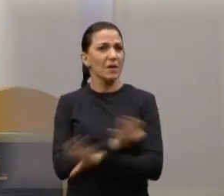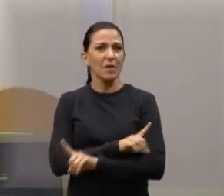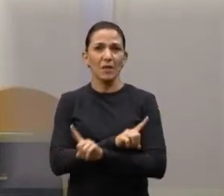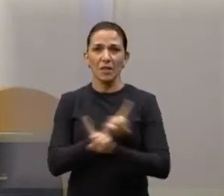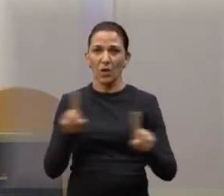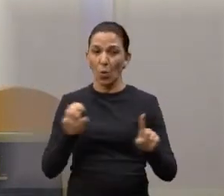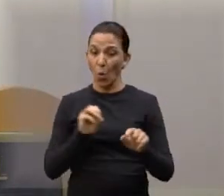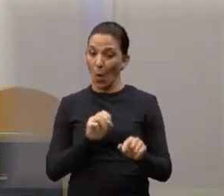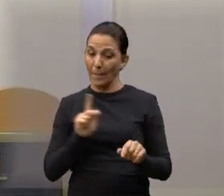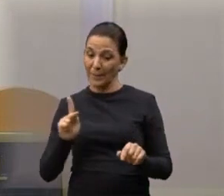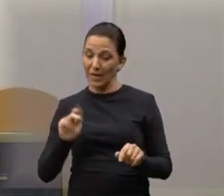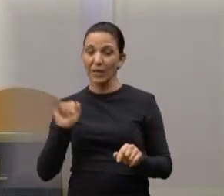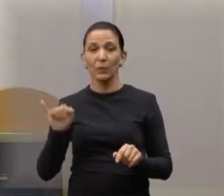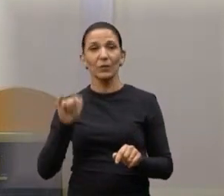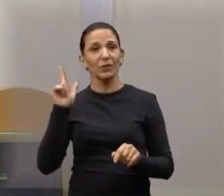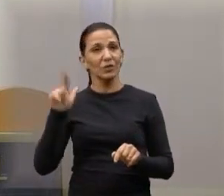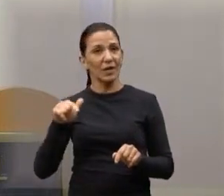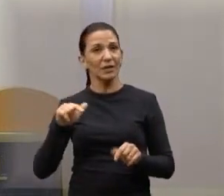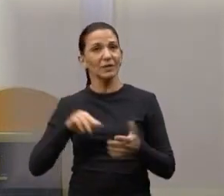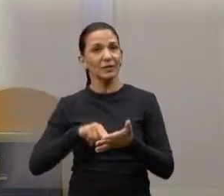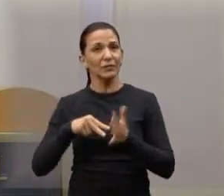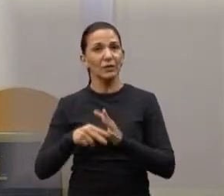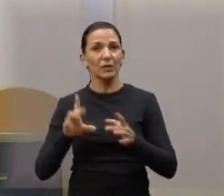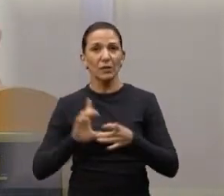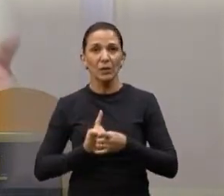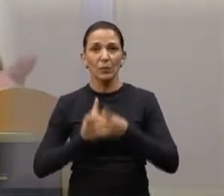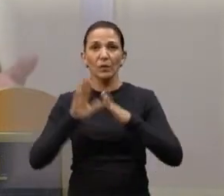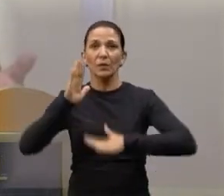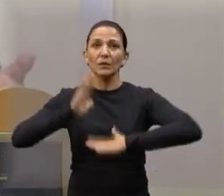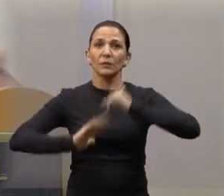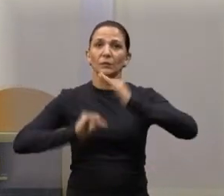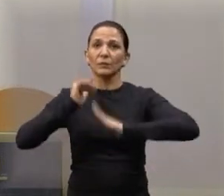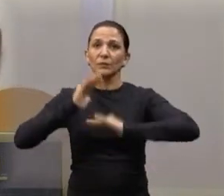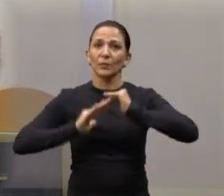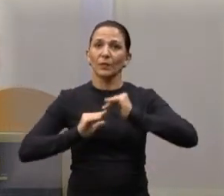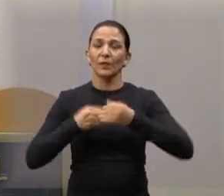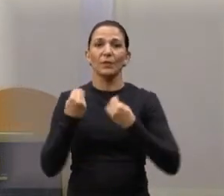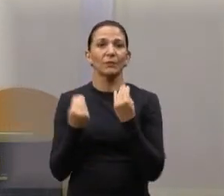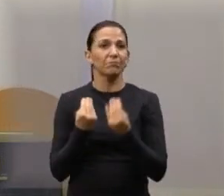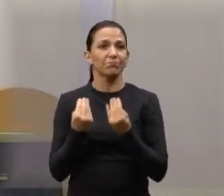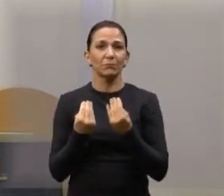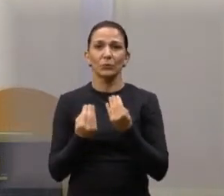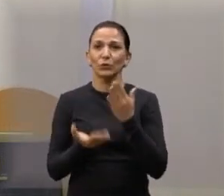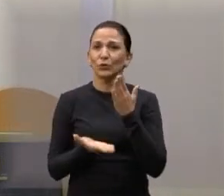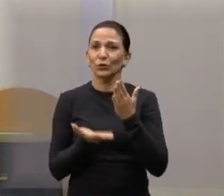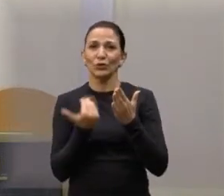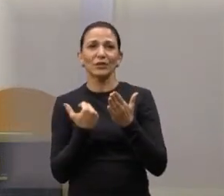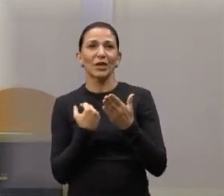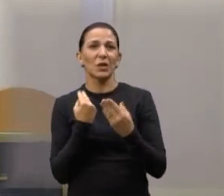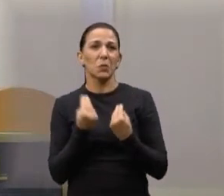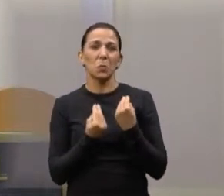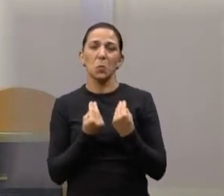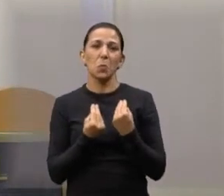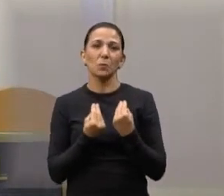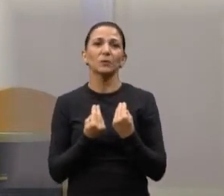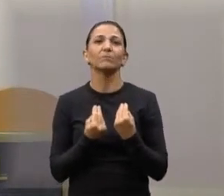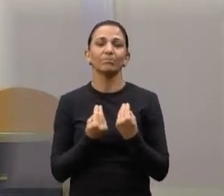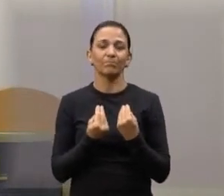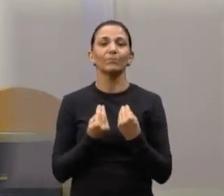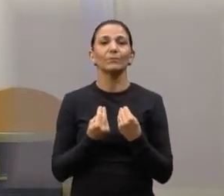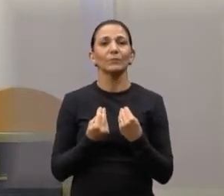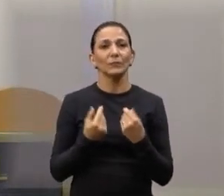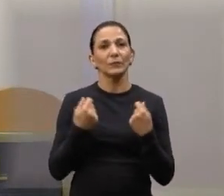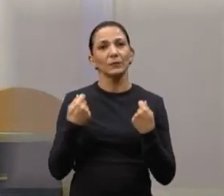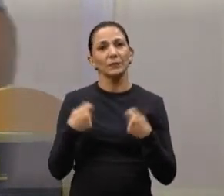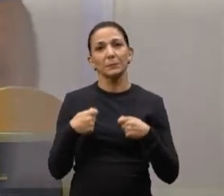ato de tanta democracia, né? E que hoje está funcionando, não pode ser retirado do palco político, da cena